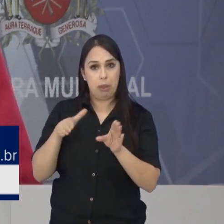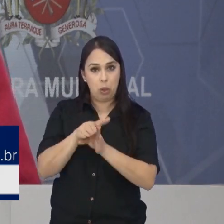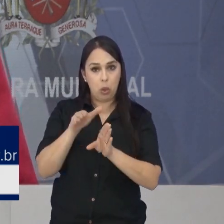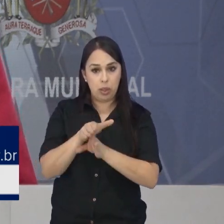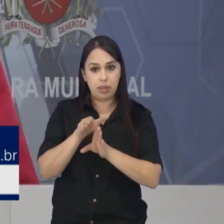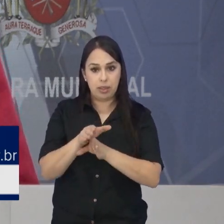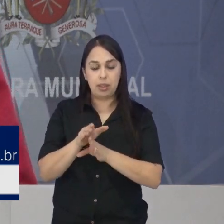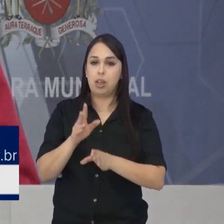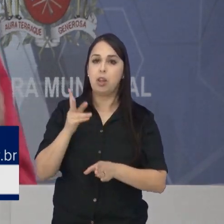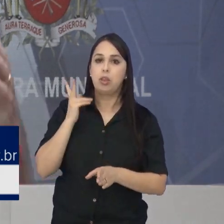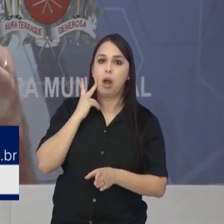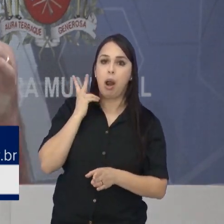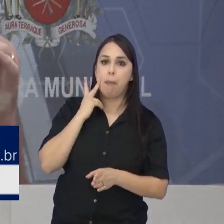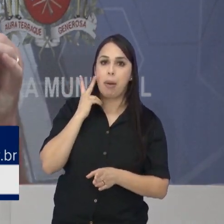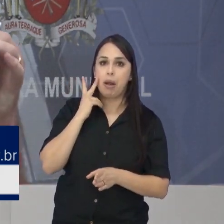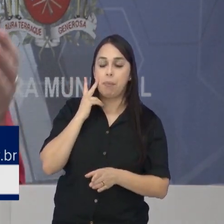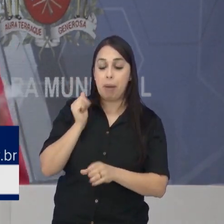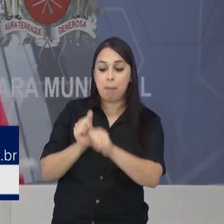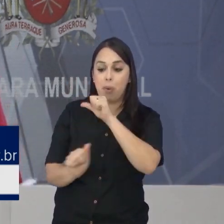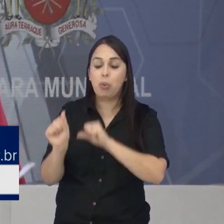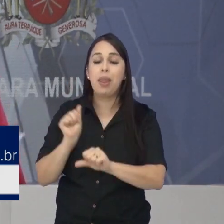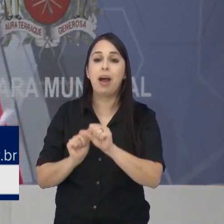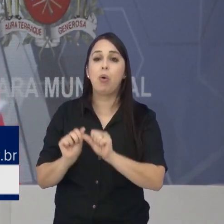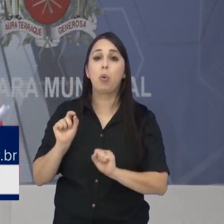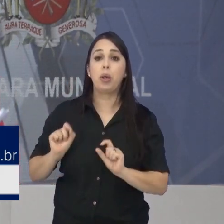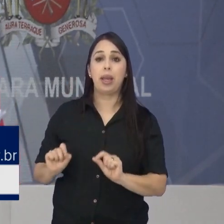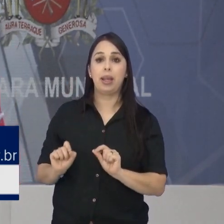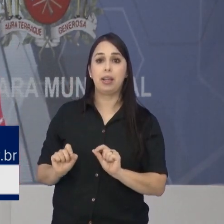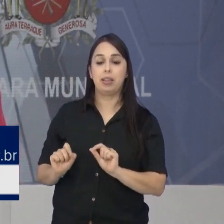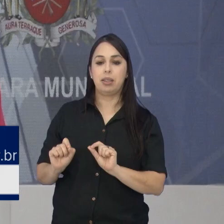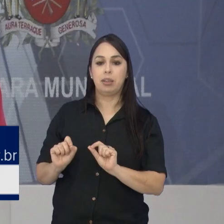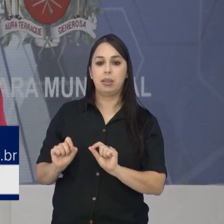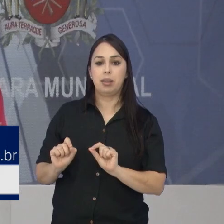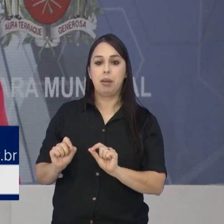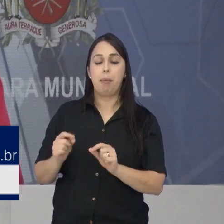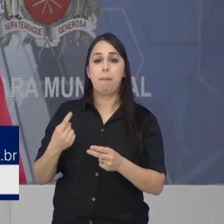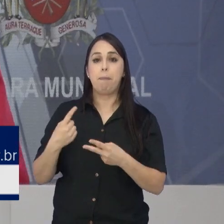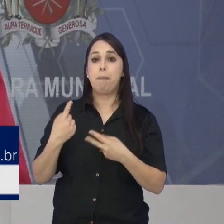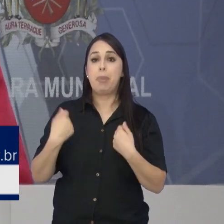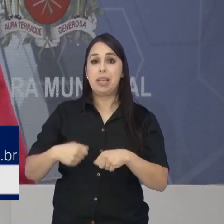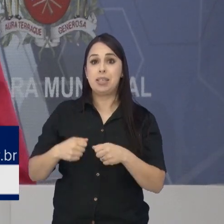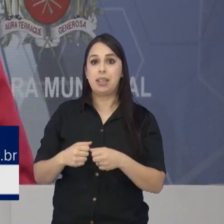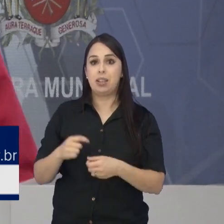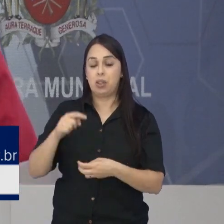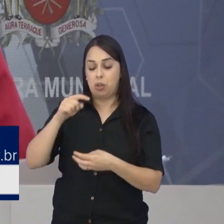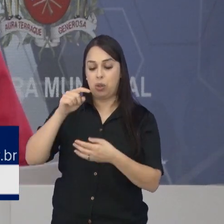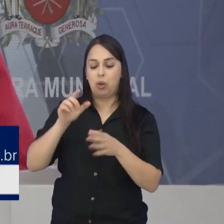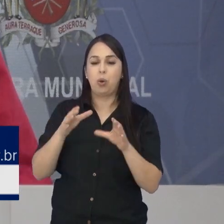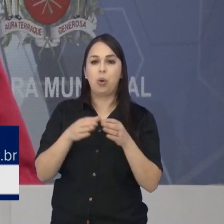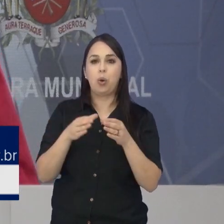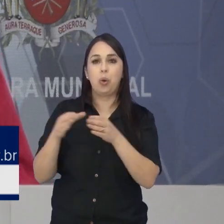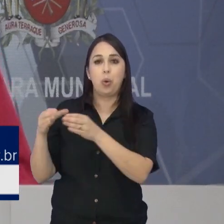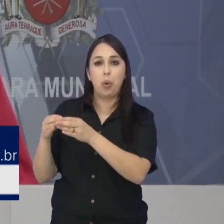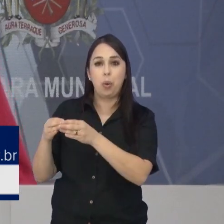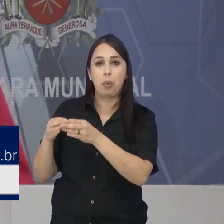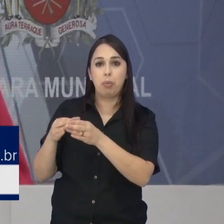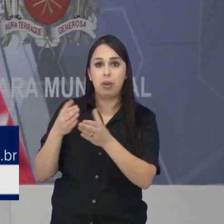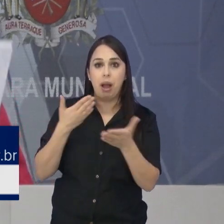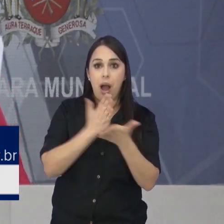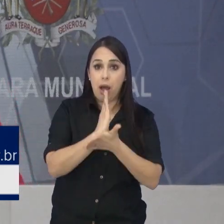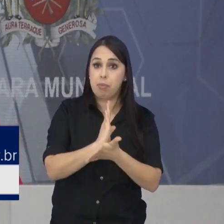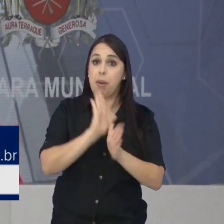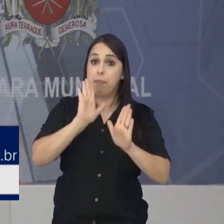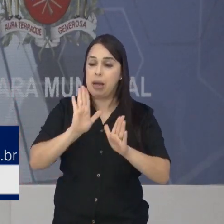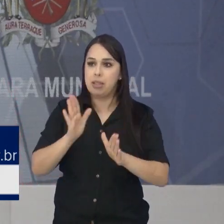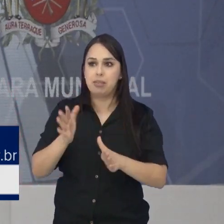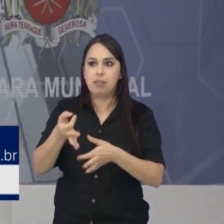Cultural, normalmente para se alterar o regimento tem que ter 2/3 de aprovação. Não foi escutado ninguém.